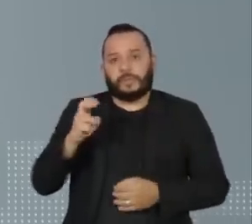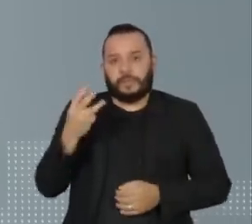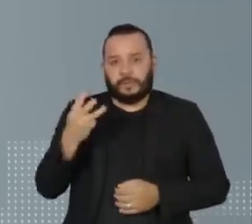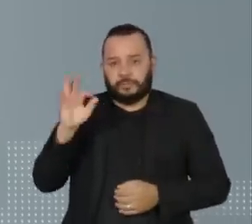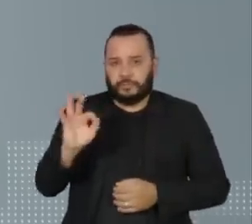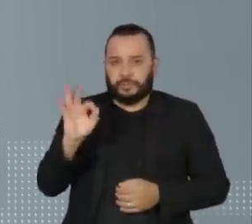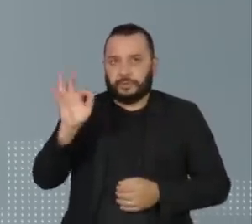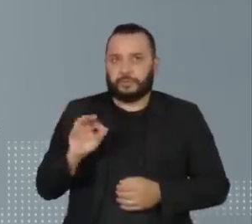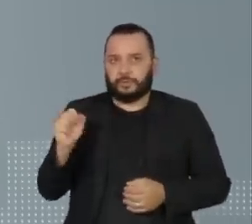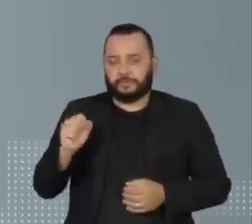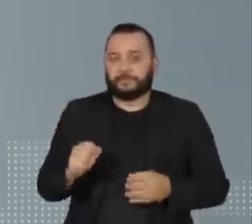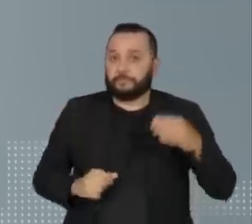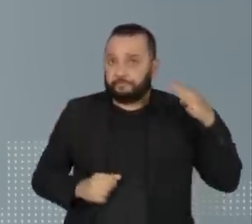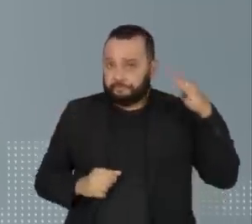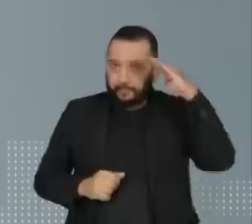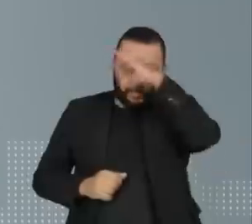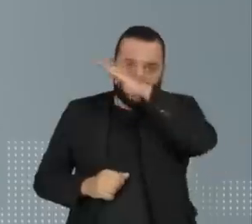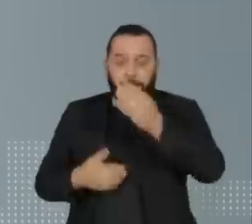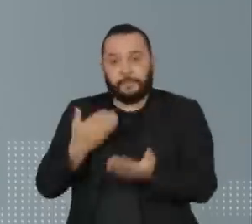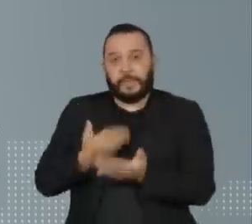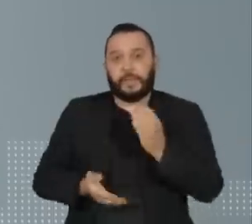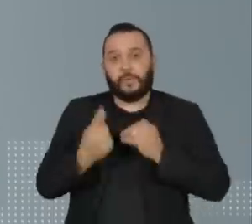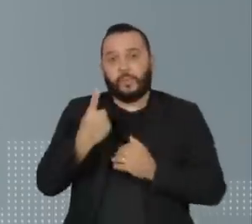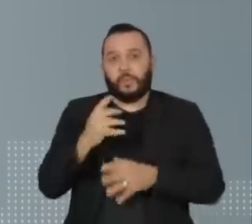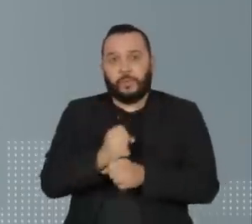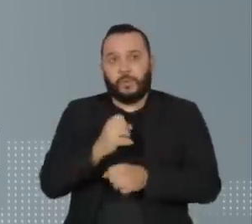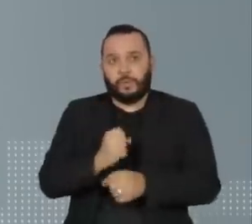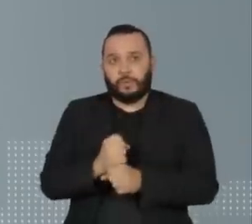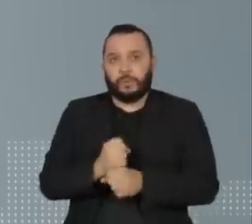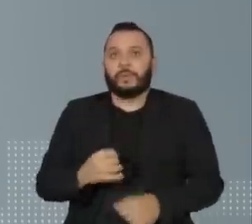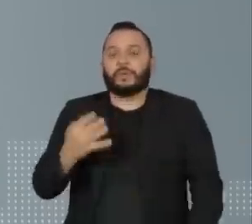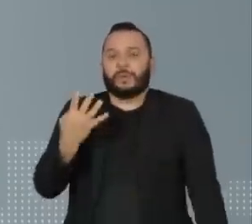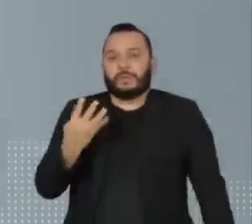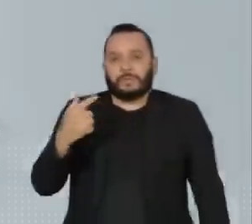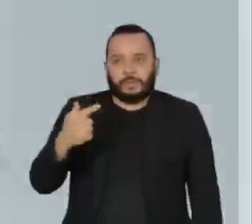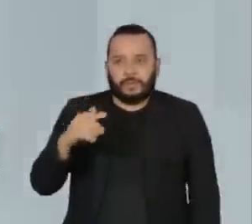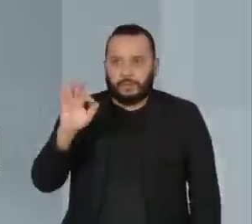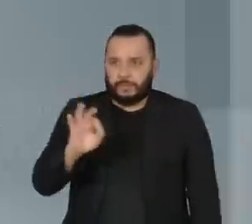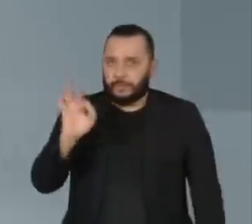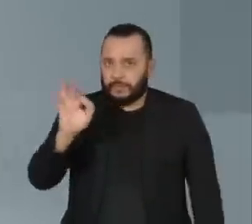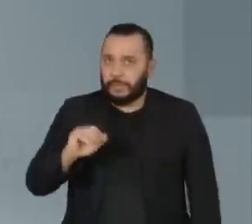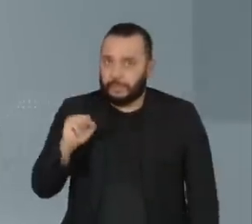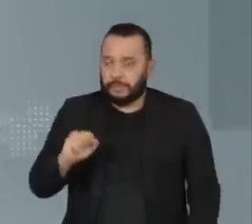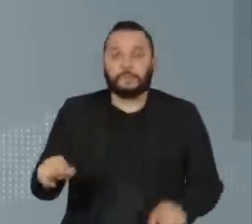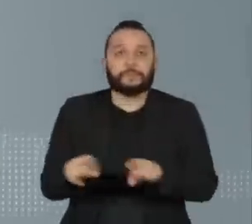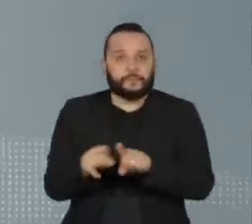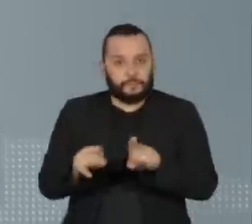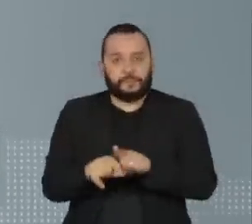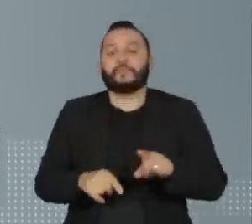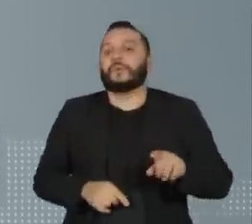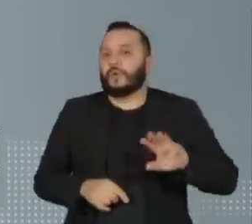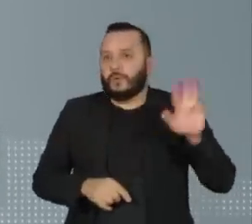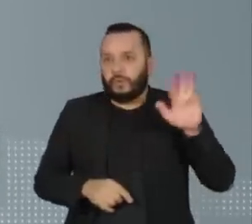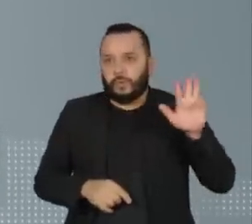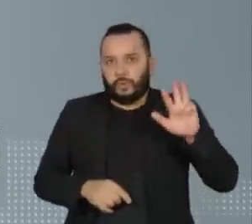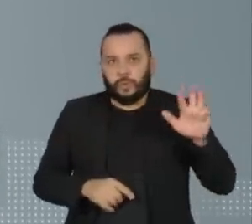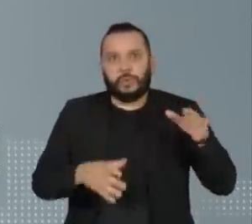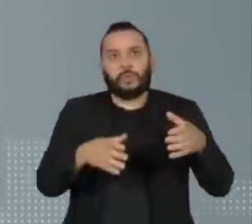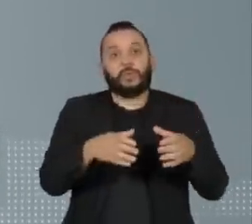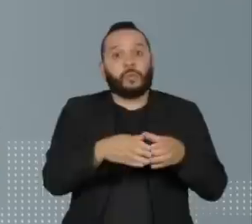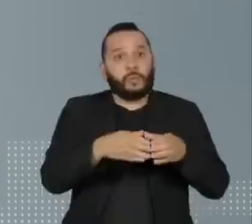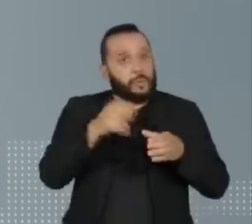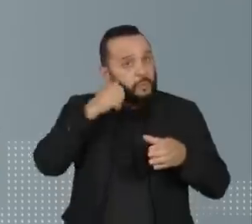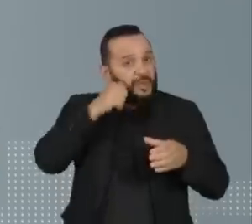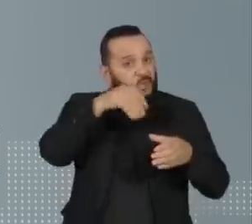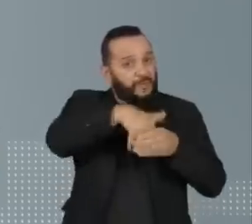53%, bolsonaro perdeu um ponto e tem 47% Lula vence entre as mulheres por